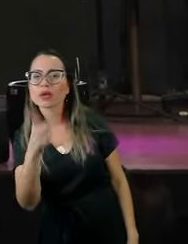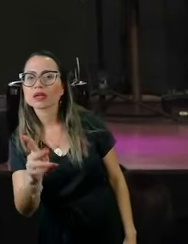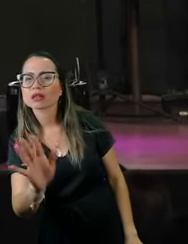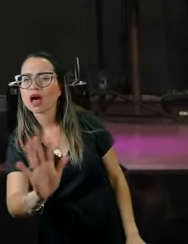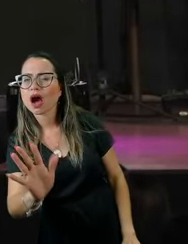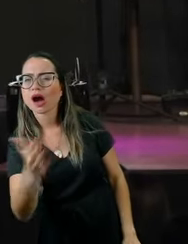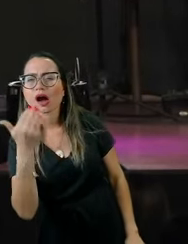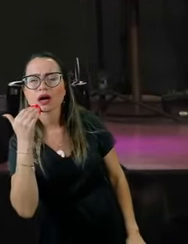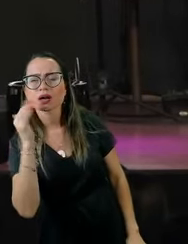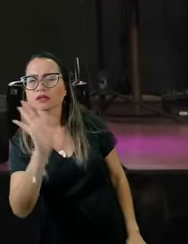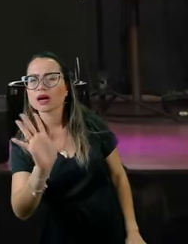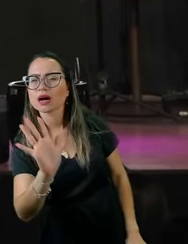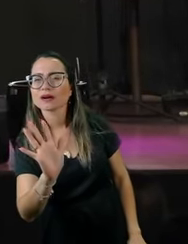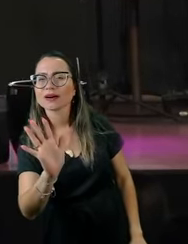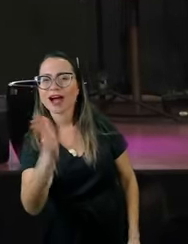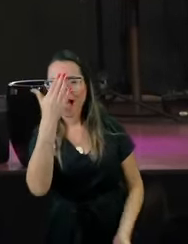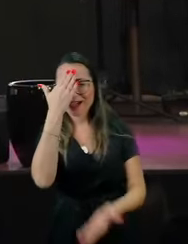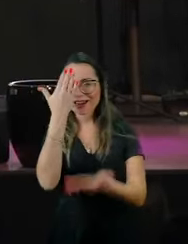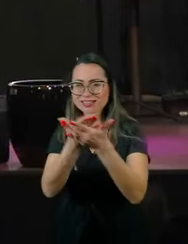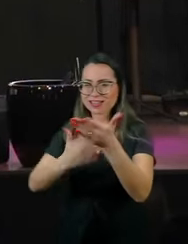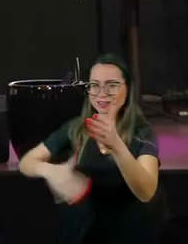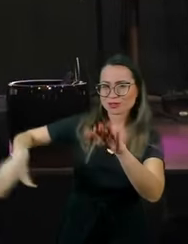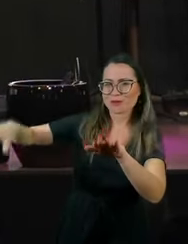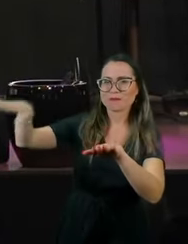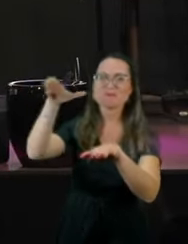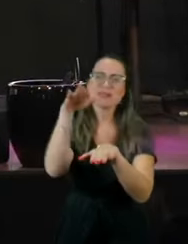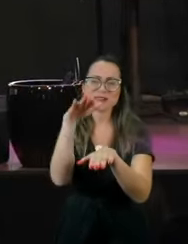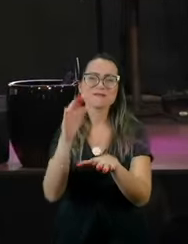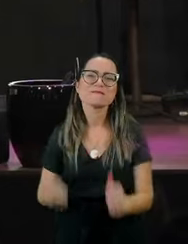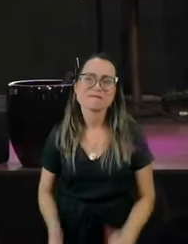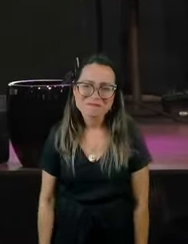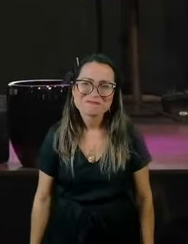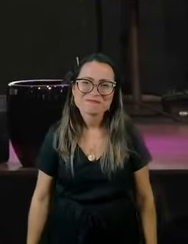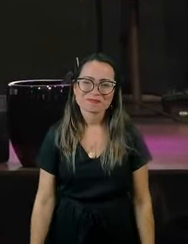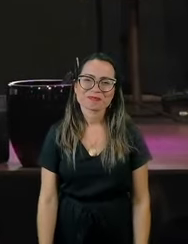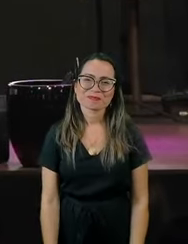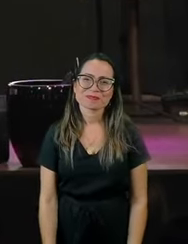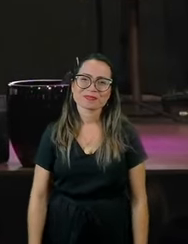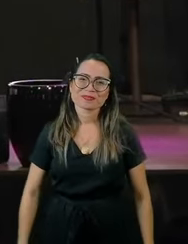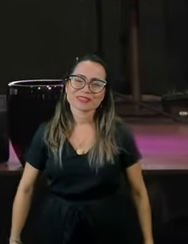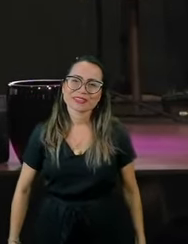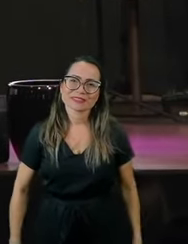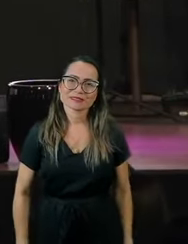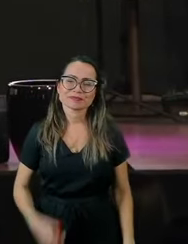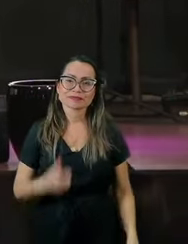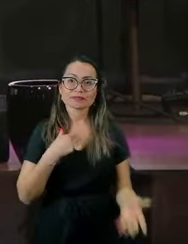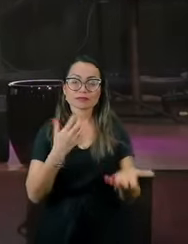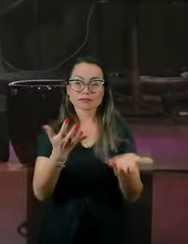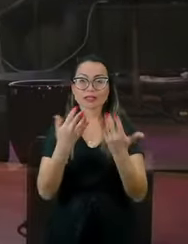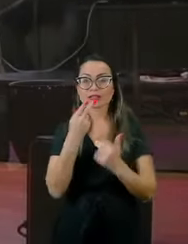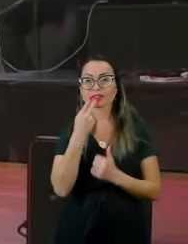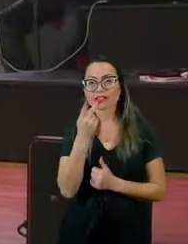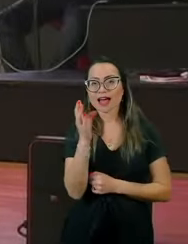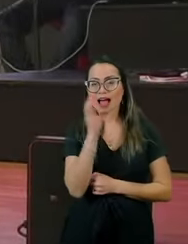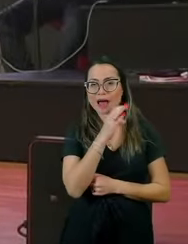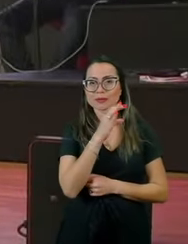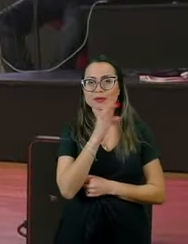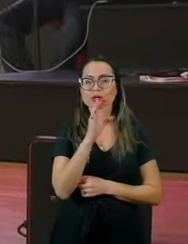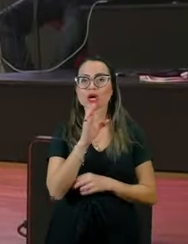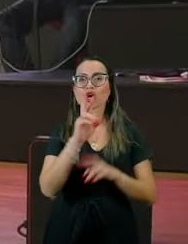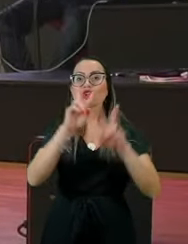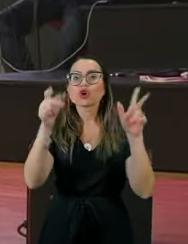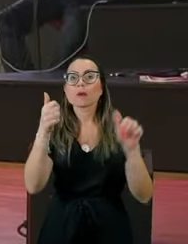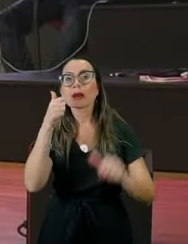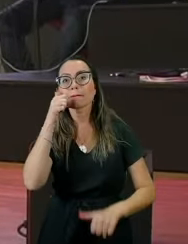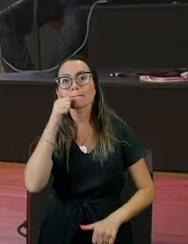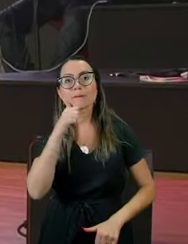mazelas. Eu queria também falar, quero passar rápido, sobre mulheres multiplicadoras.